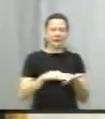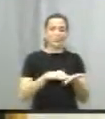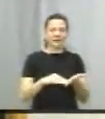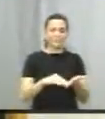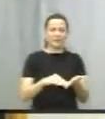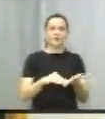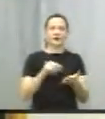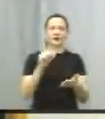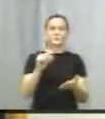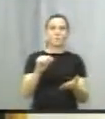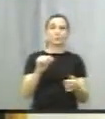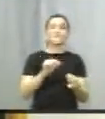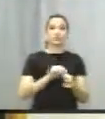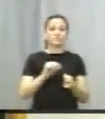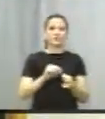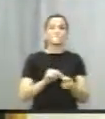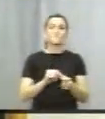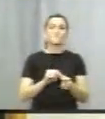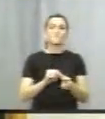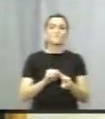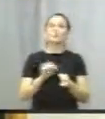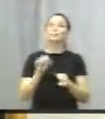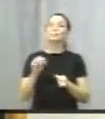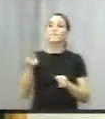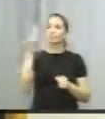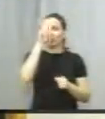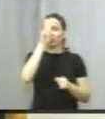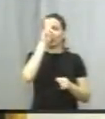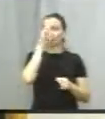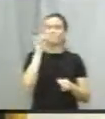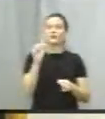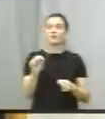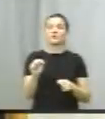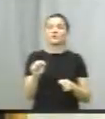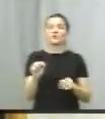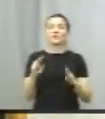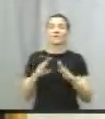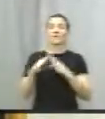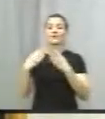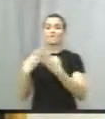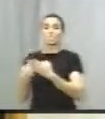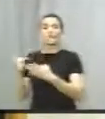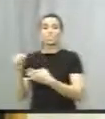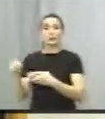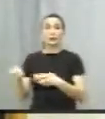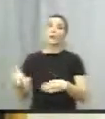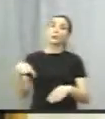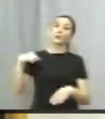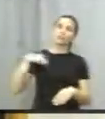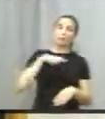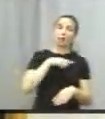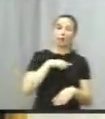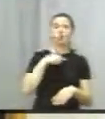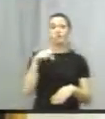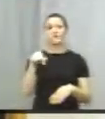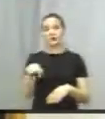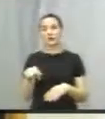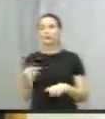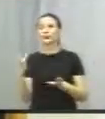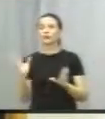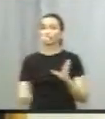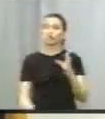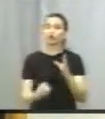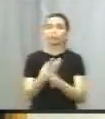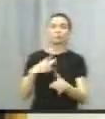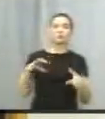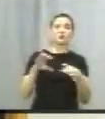que ele está confeccionando. Ele lembrou as outras escolas, que a nossa escola já nasceu com essas parcerias que o